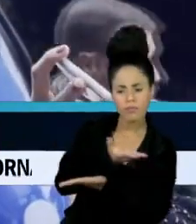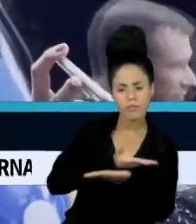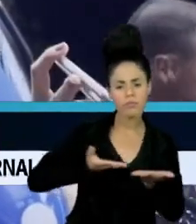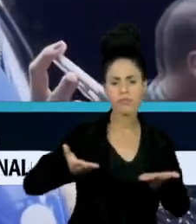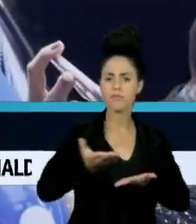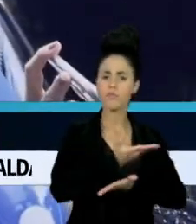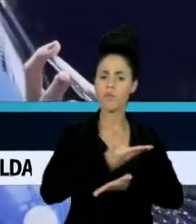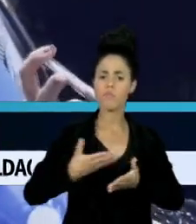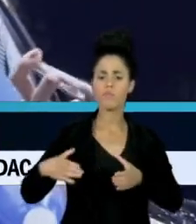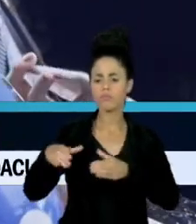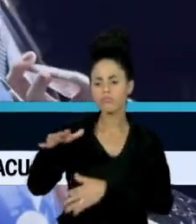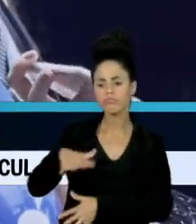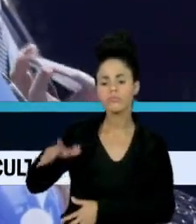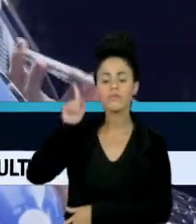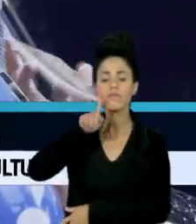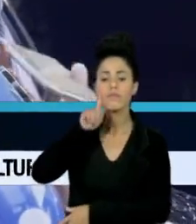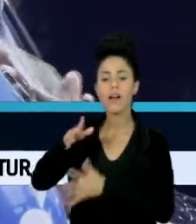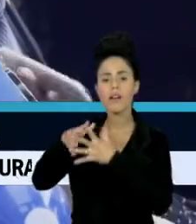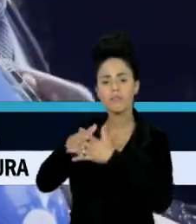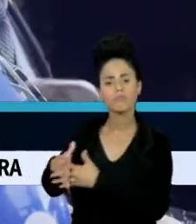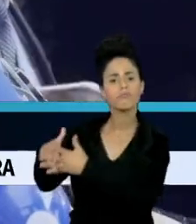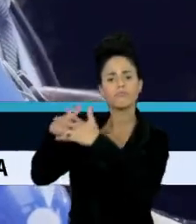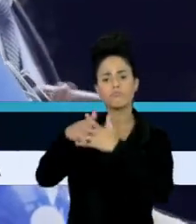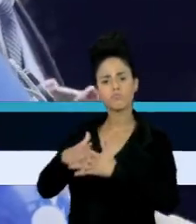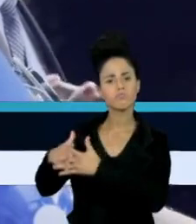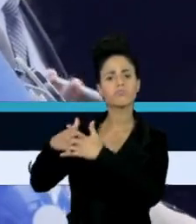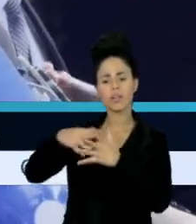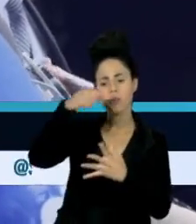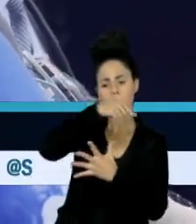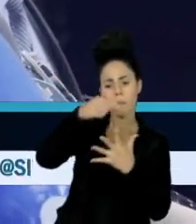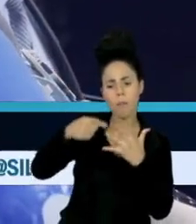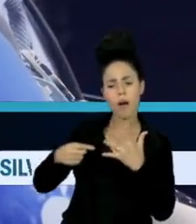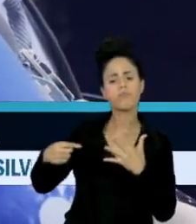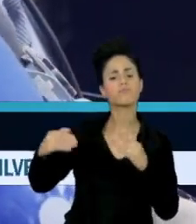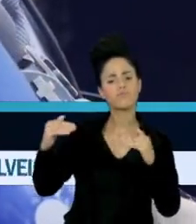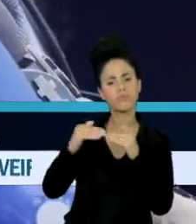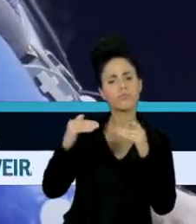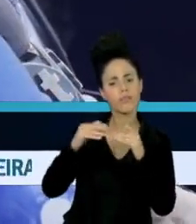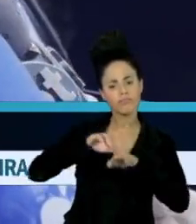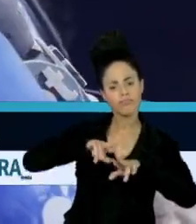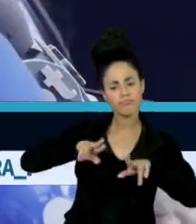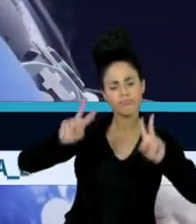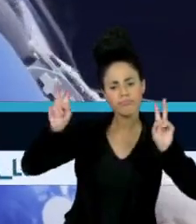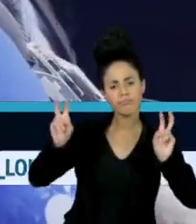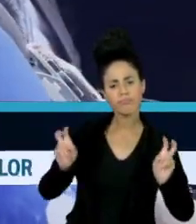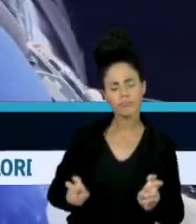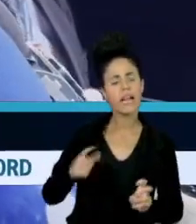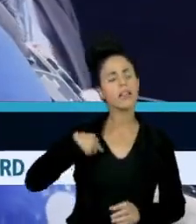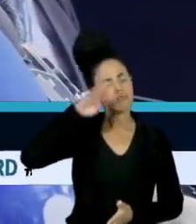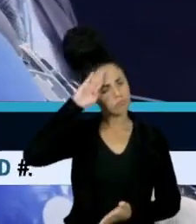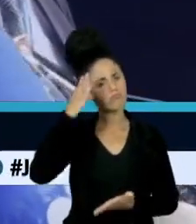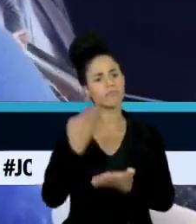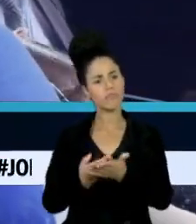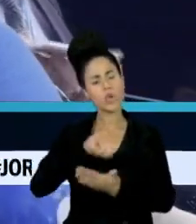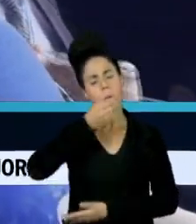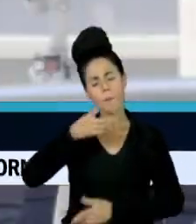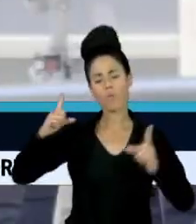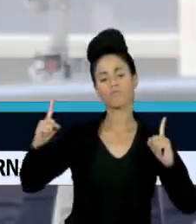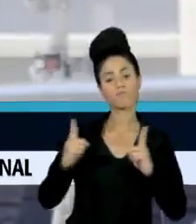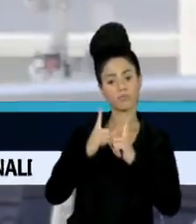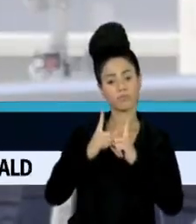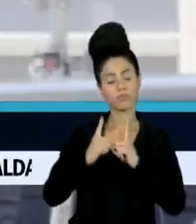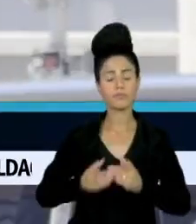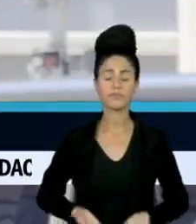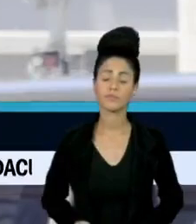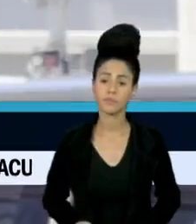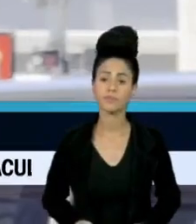americano. Temos valores em comuns, como democracia, liberdade. Eu tenho certeza que será um bom encontro com o presidente Biden.